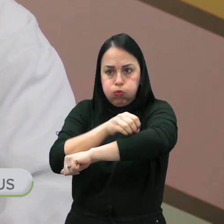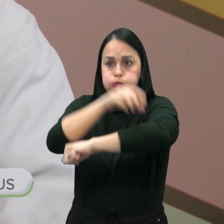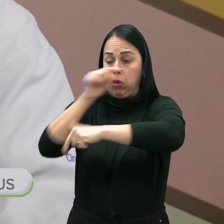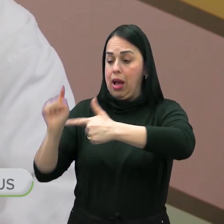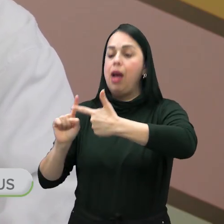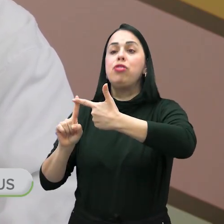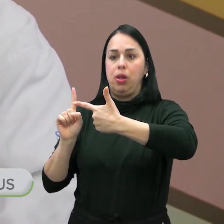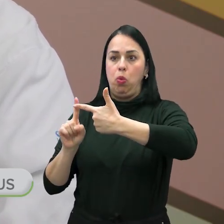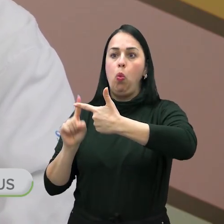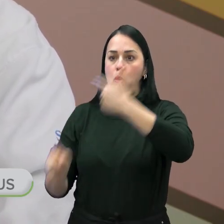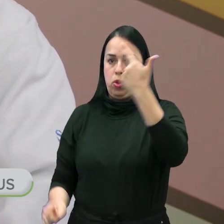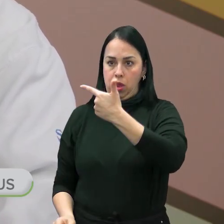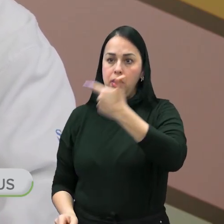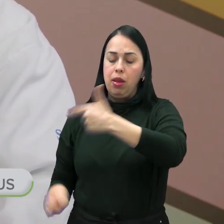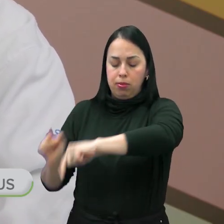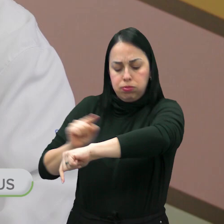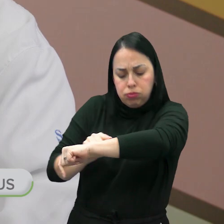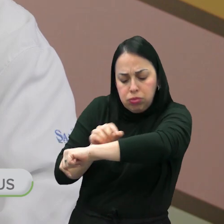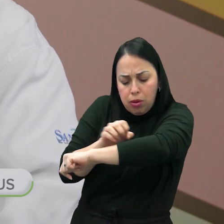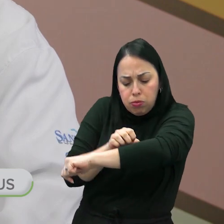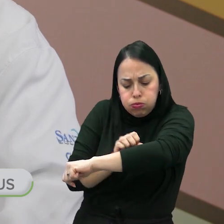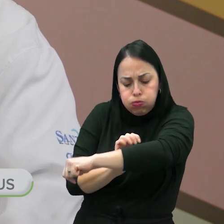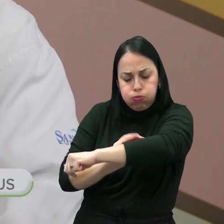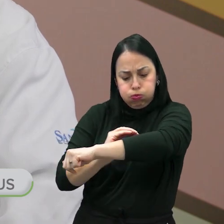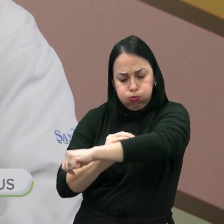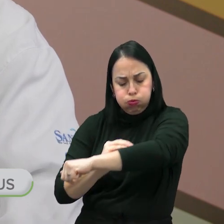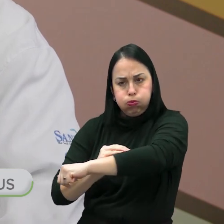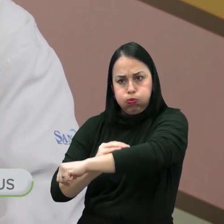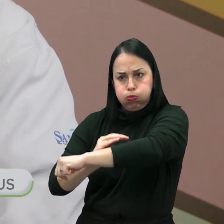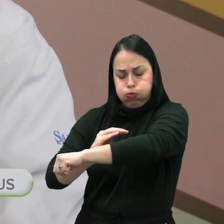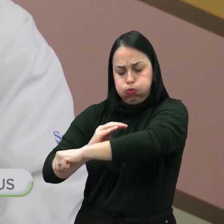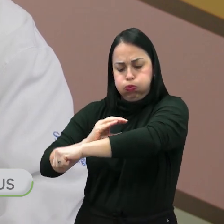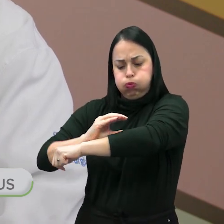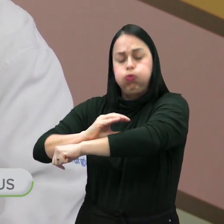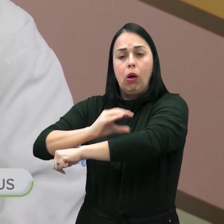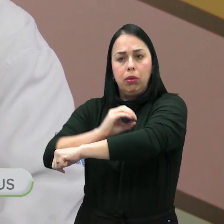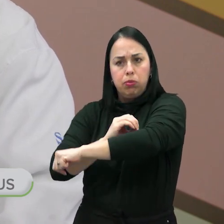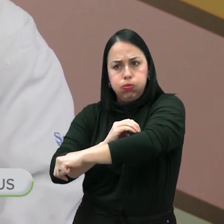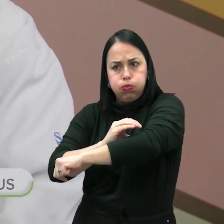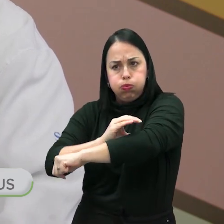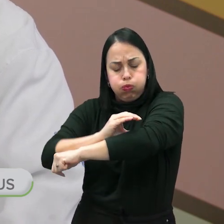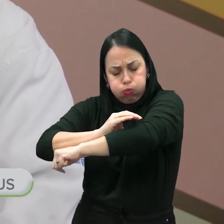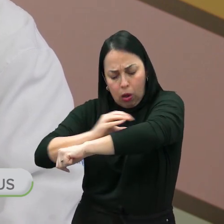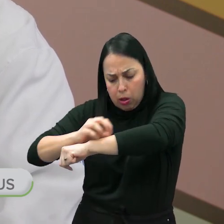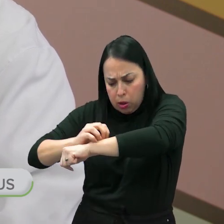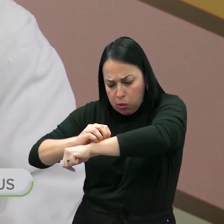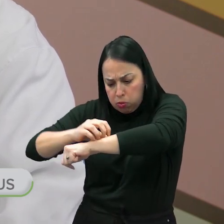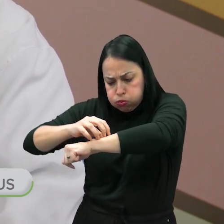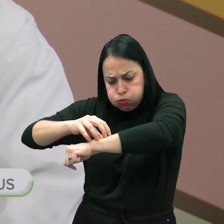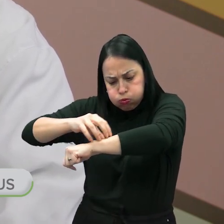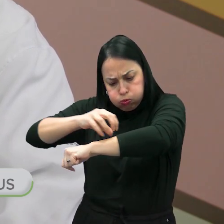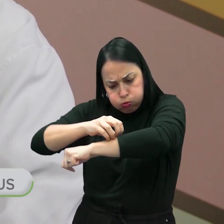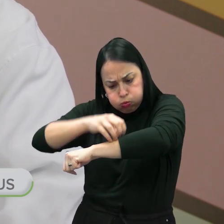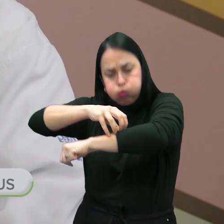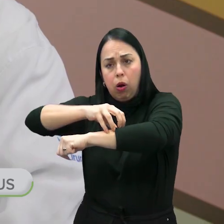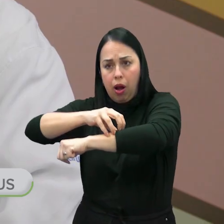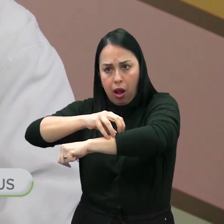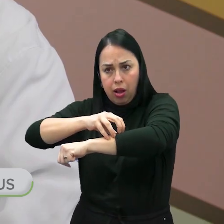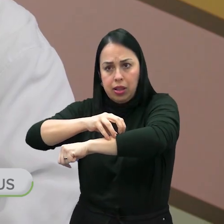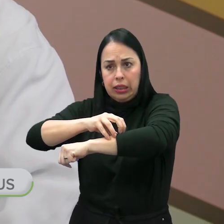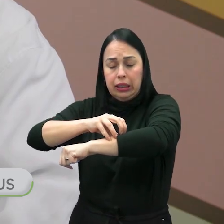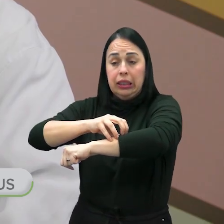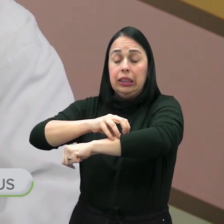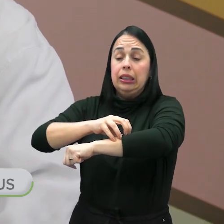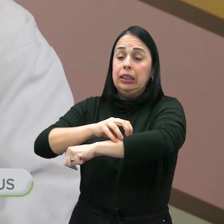de queimadura de segundo grau, porque isso descola a camada superficial da pele, chamada epiderme, da derme. E se